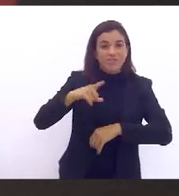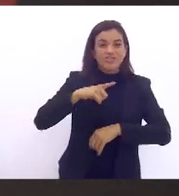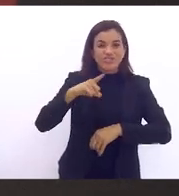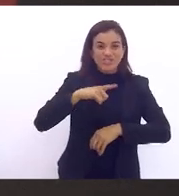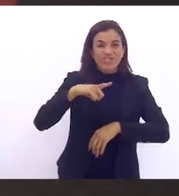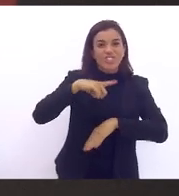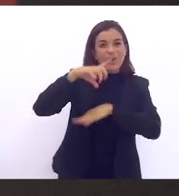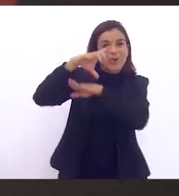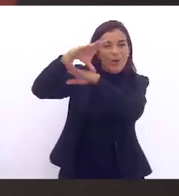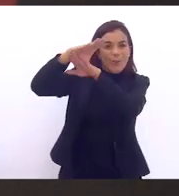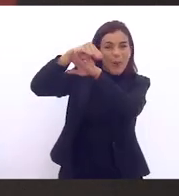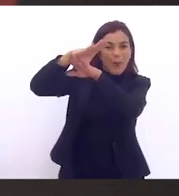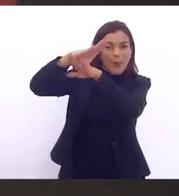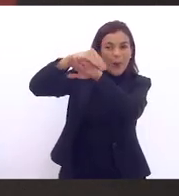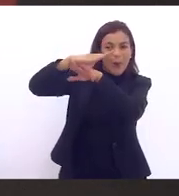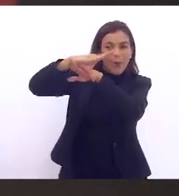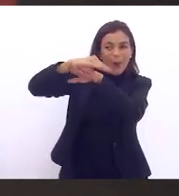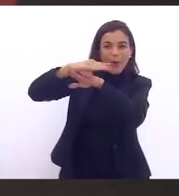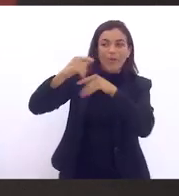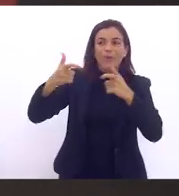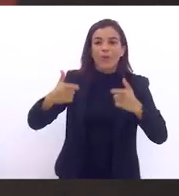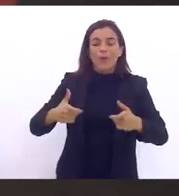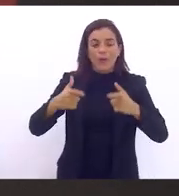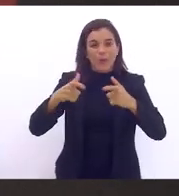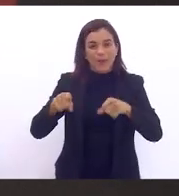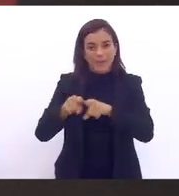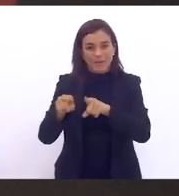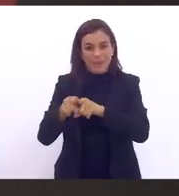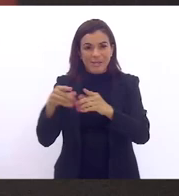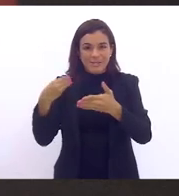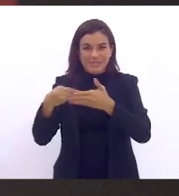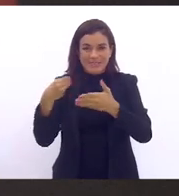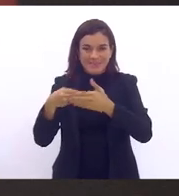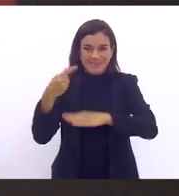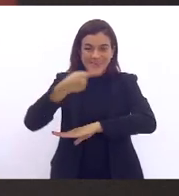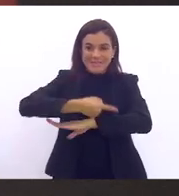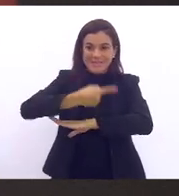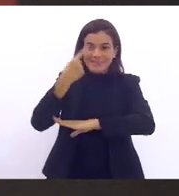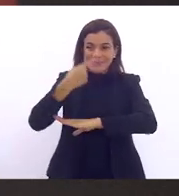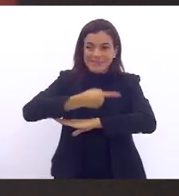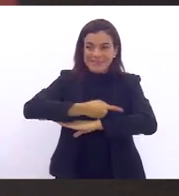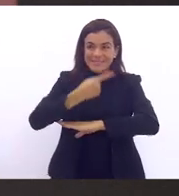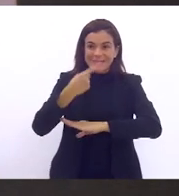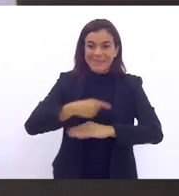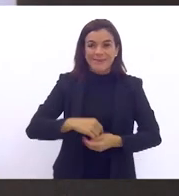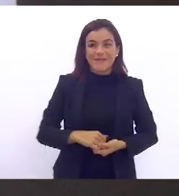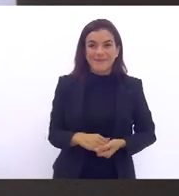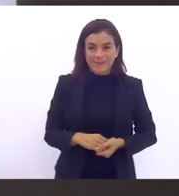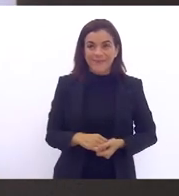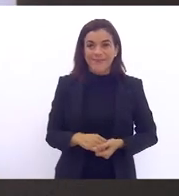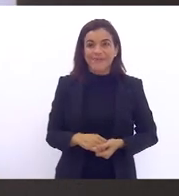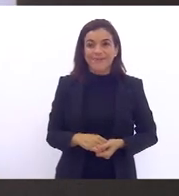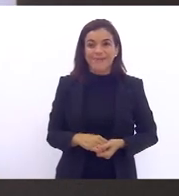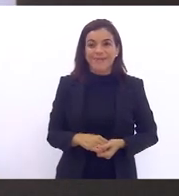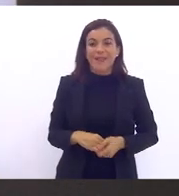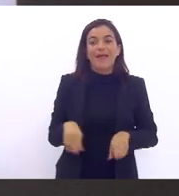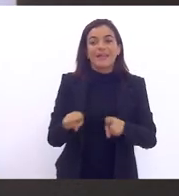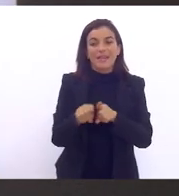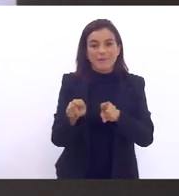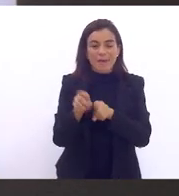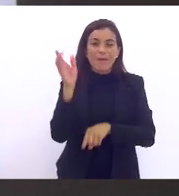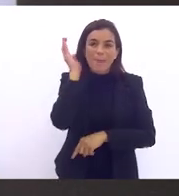avisada eh dos Poços de pagamento né a gente tem uma rede credenciada para efetuar o pagamento também eh